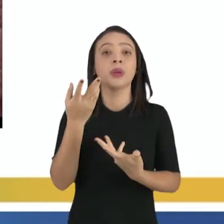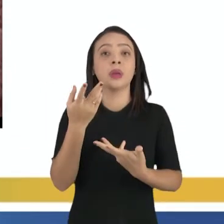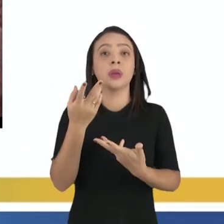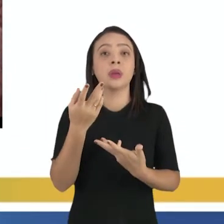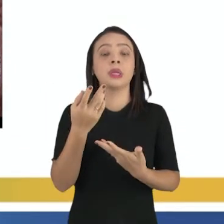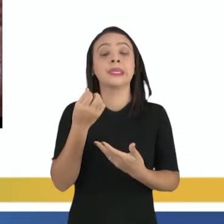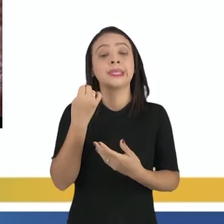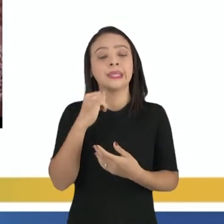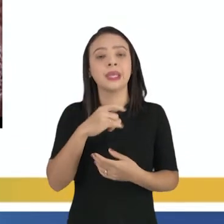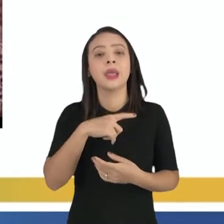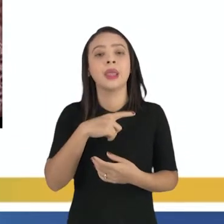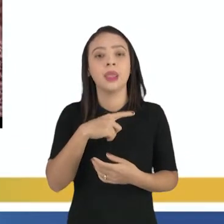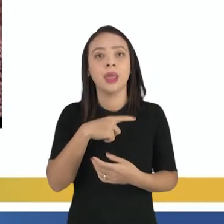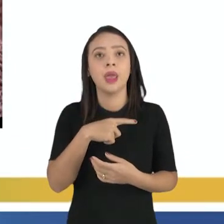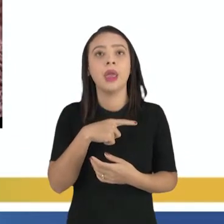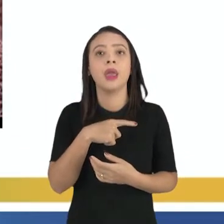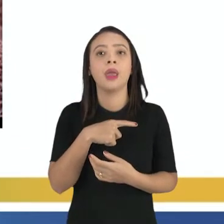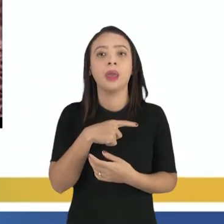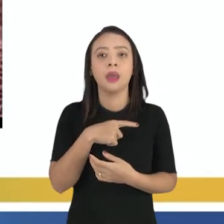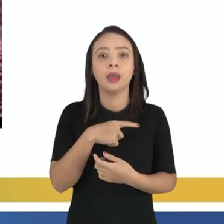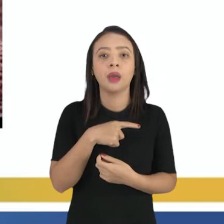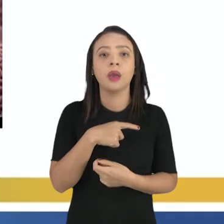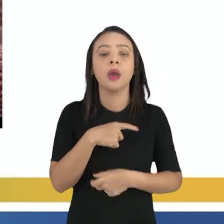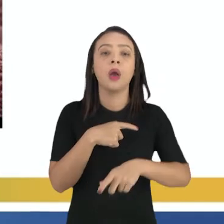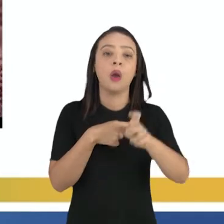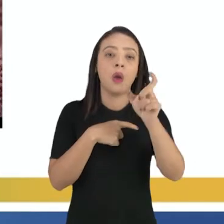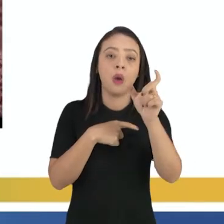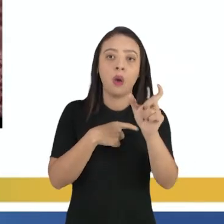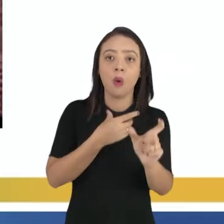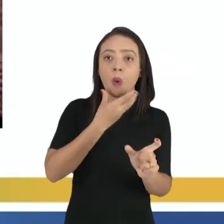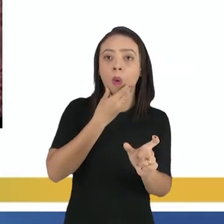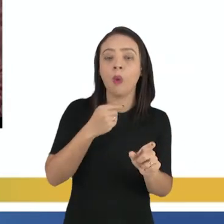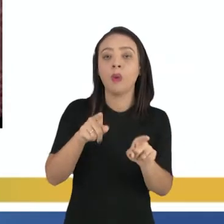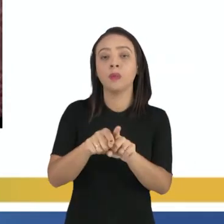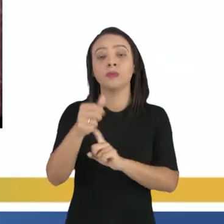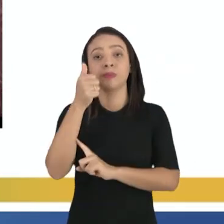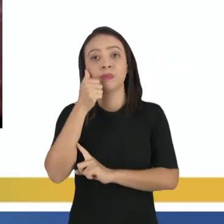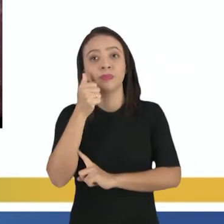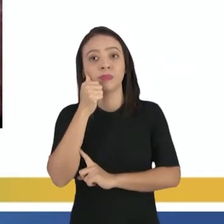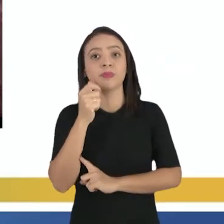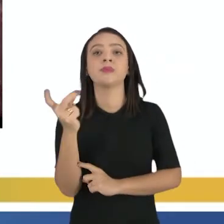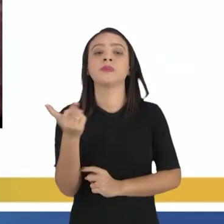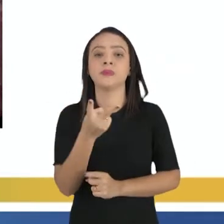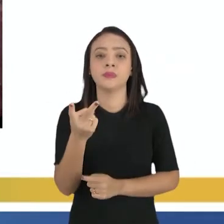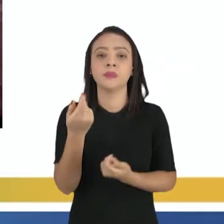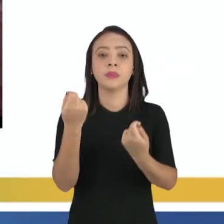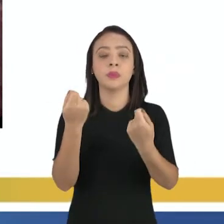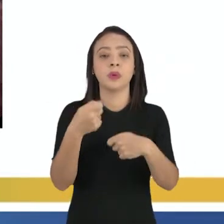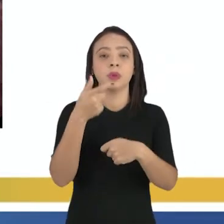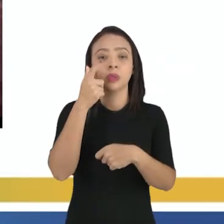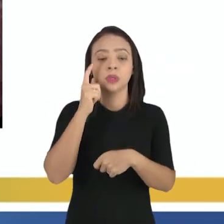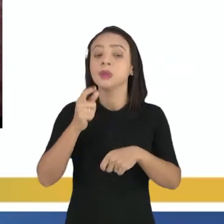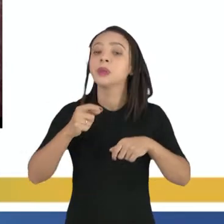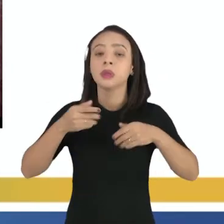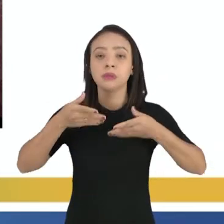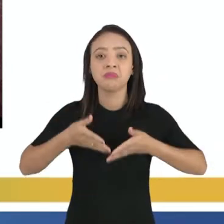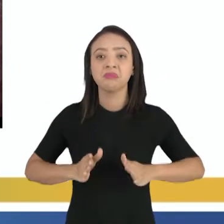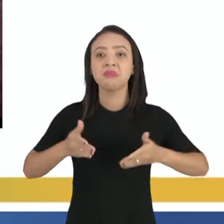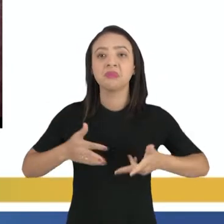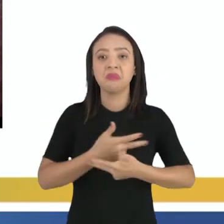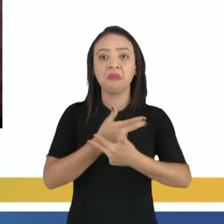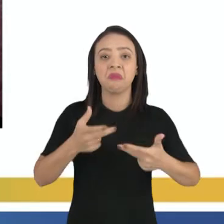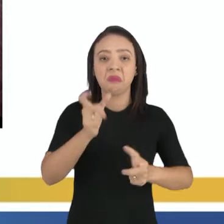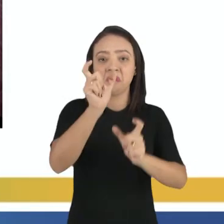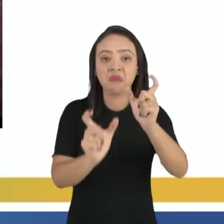reprodução sexuada, ou seja, quando existe um macho e uma fêmea para poder perpetuar a espécie.